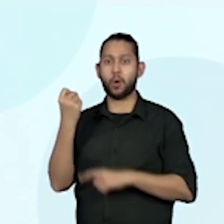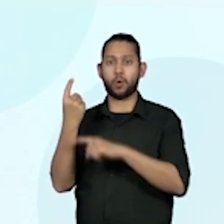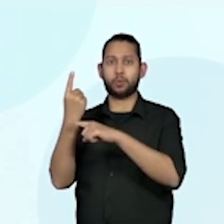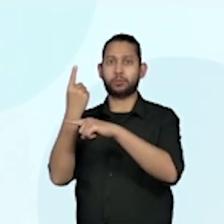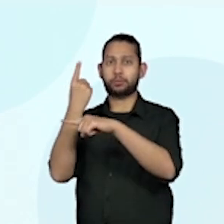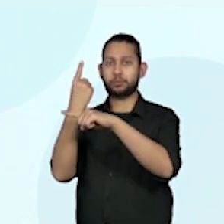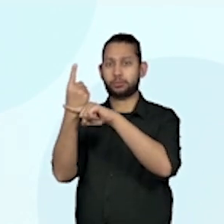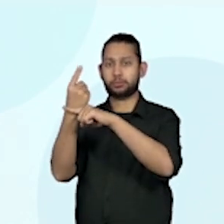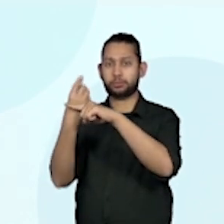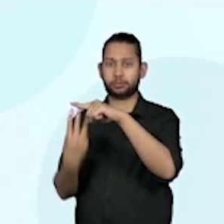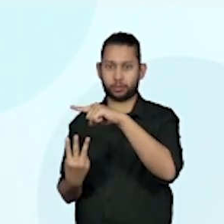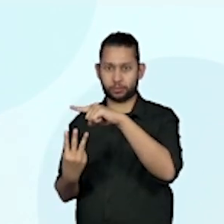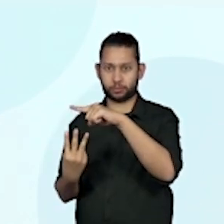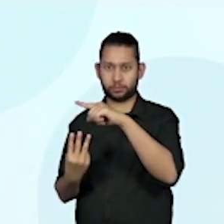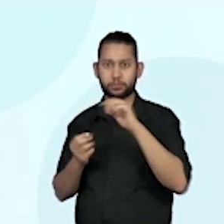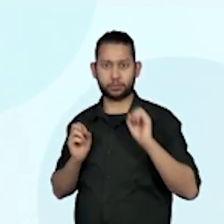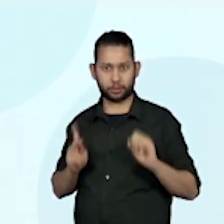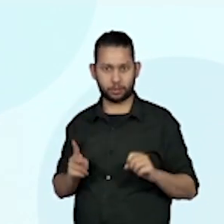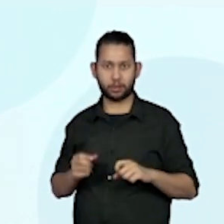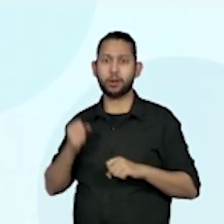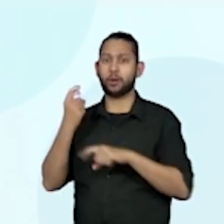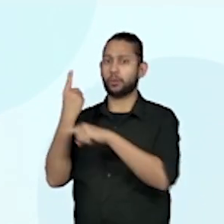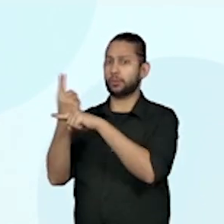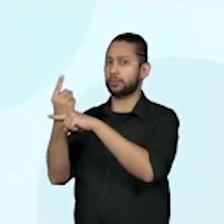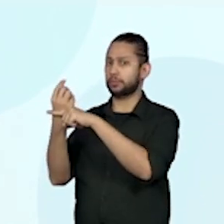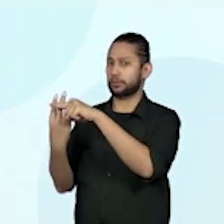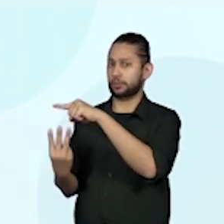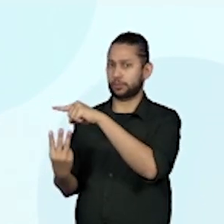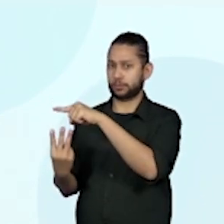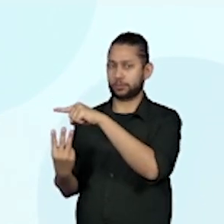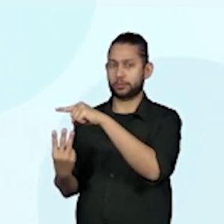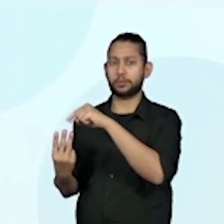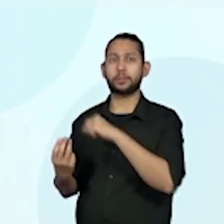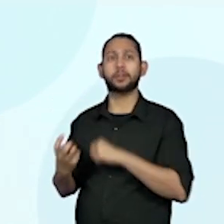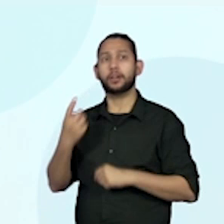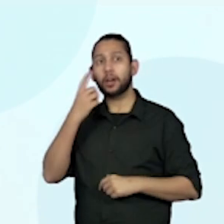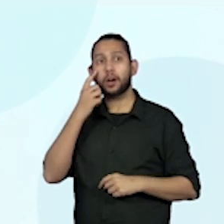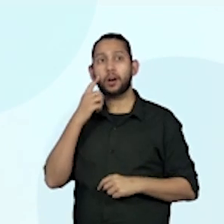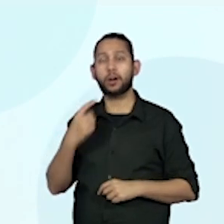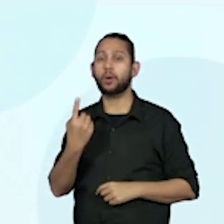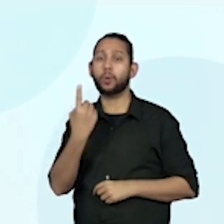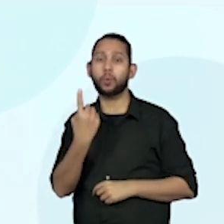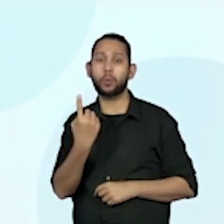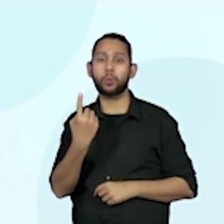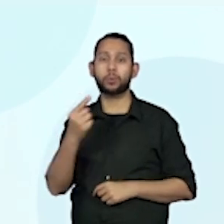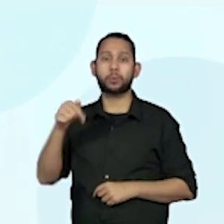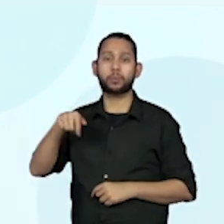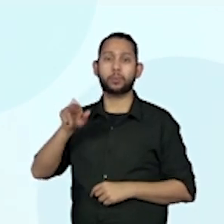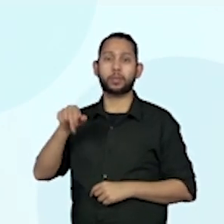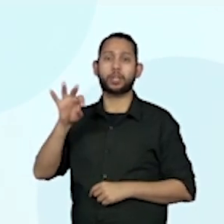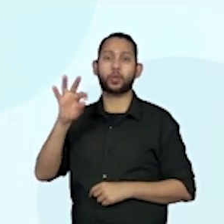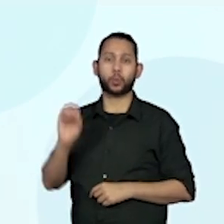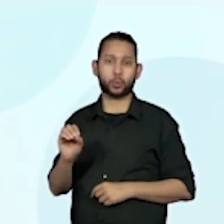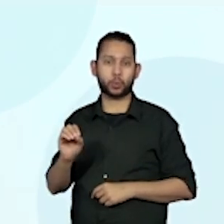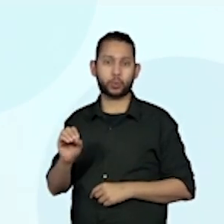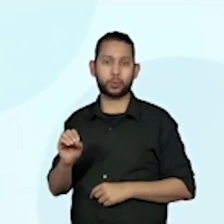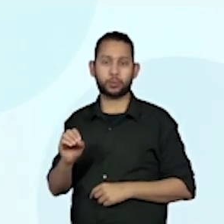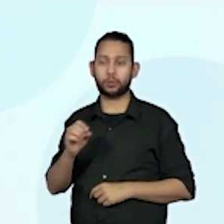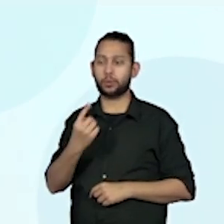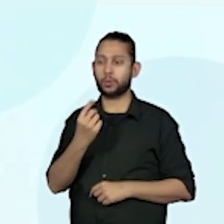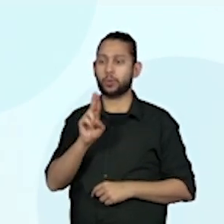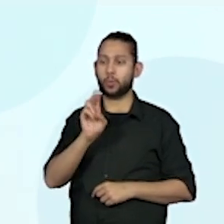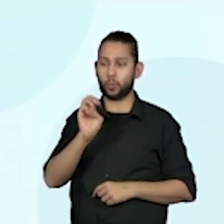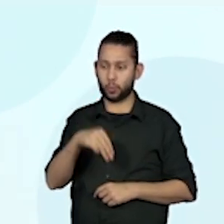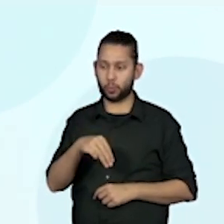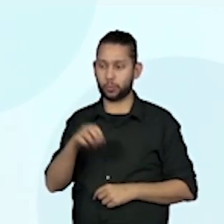certo? As duas estão corretas, tá? Aqui do lado a gente tem 1/5. Como seria, então, essa